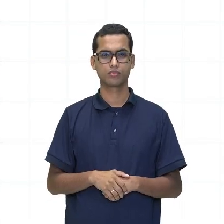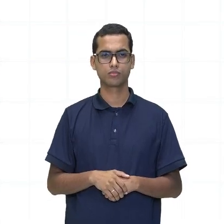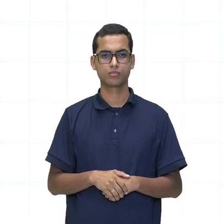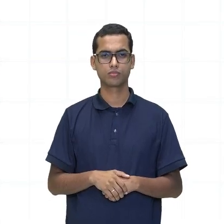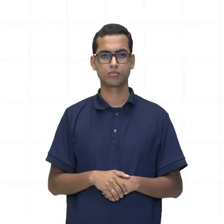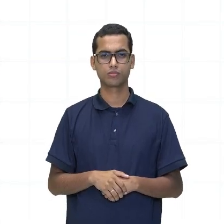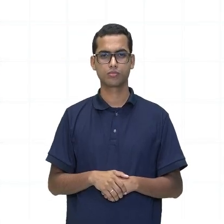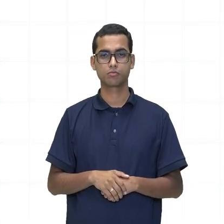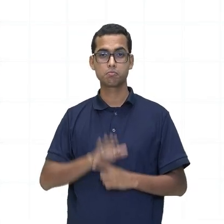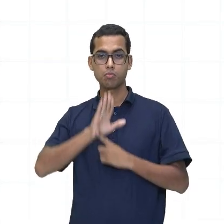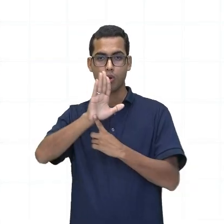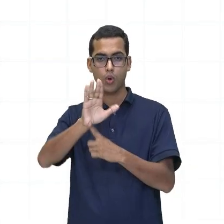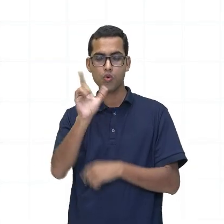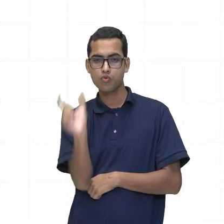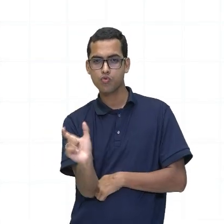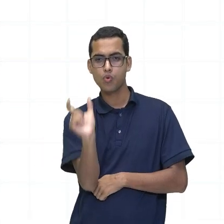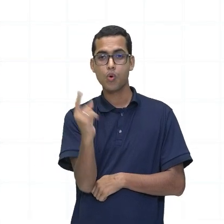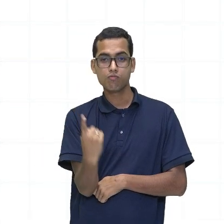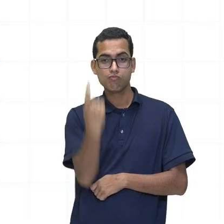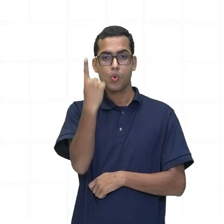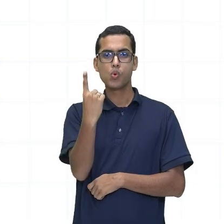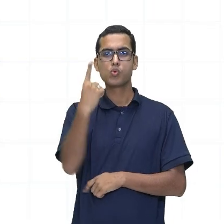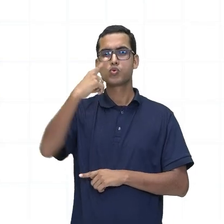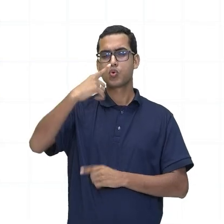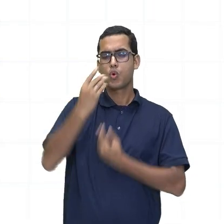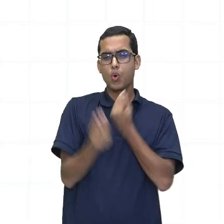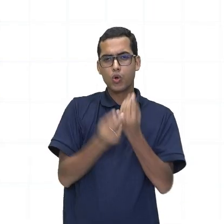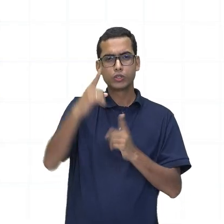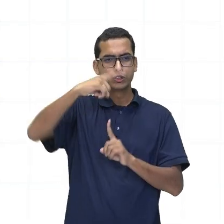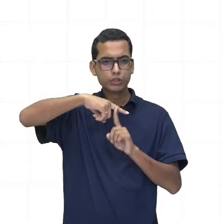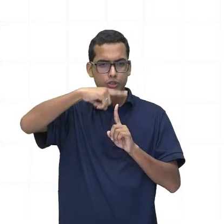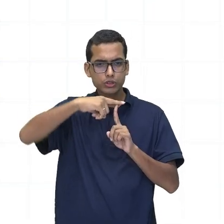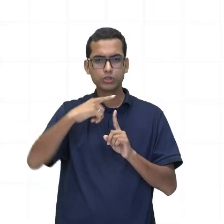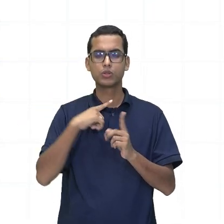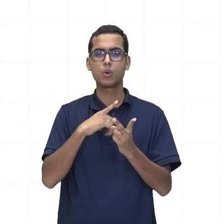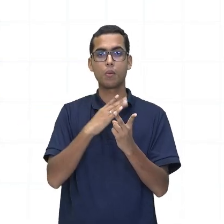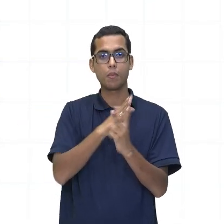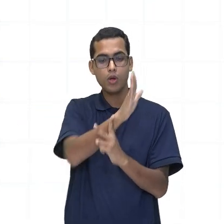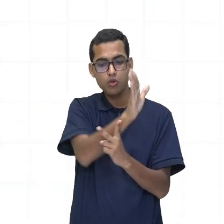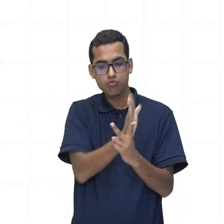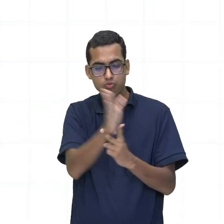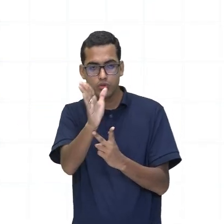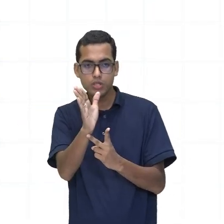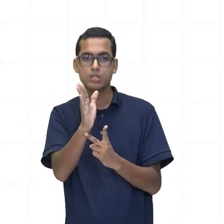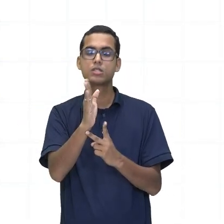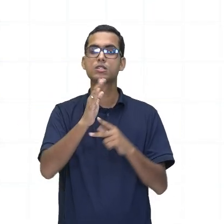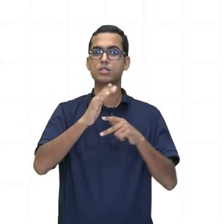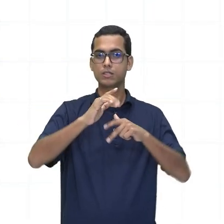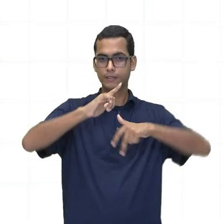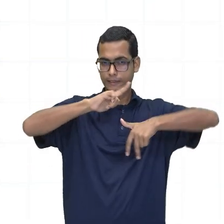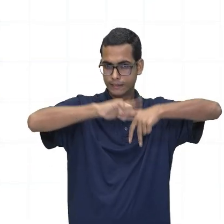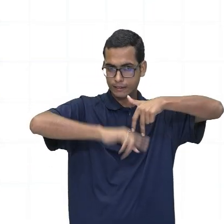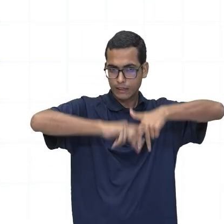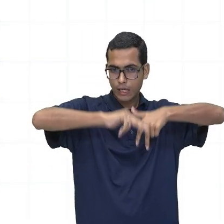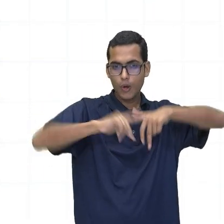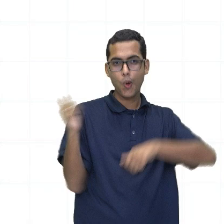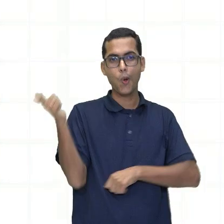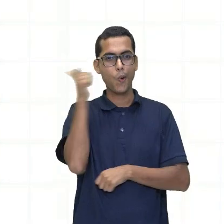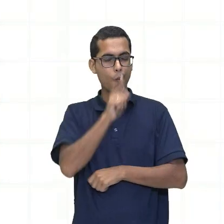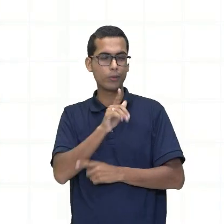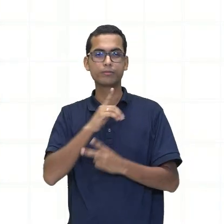Eles apresentam uma forma para os 2 gêneros, tá? Então, ó, eles vão